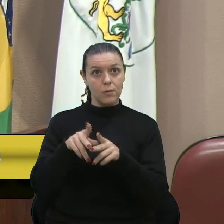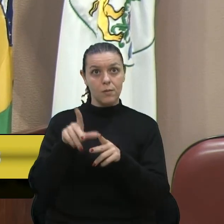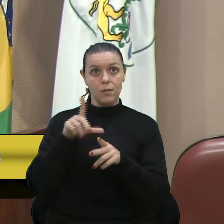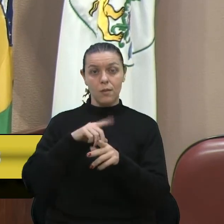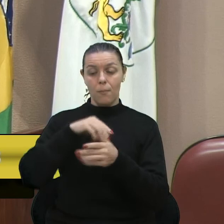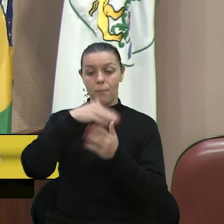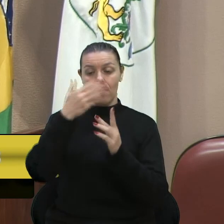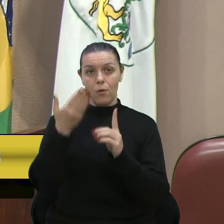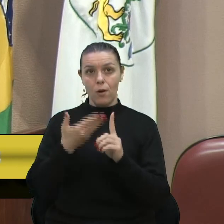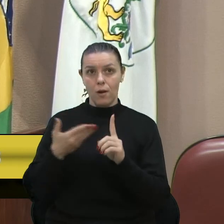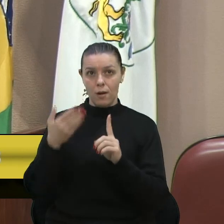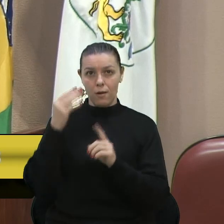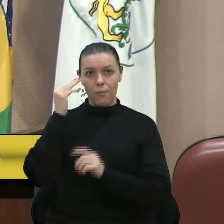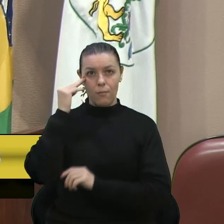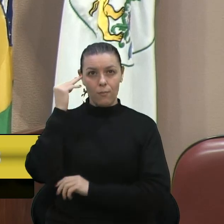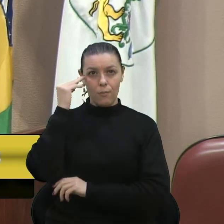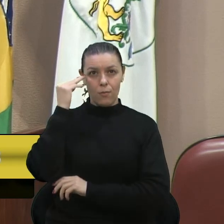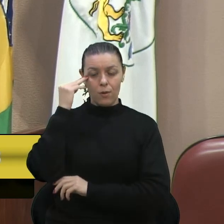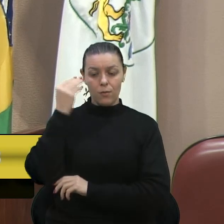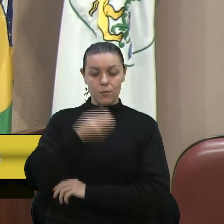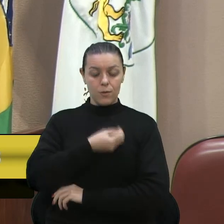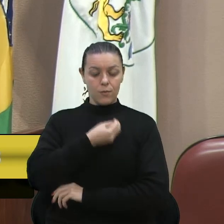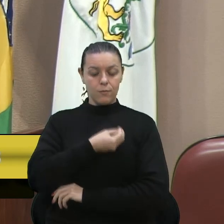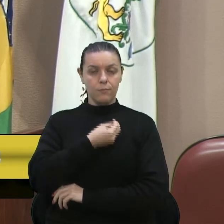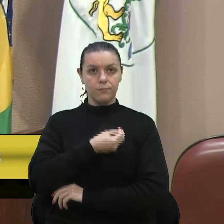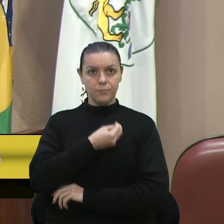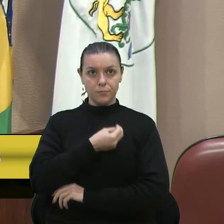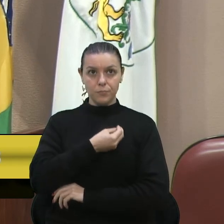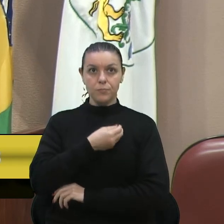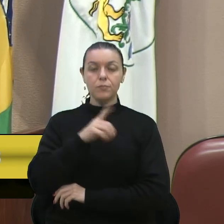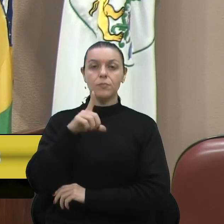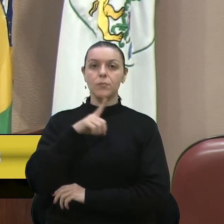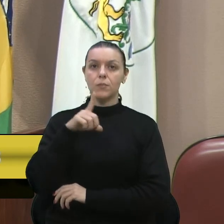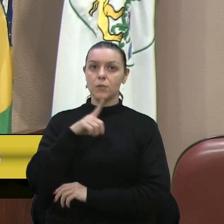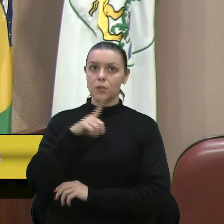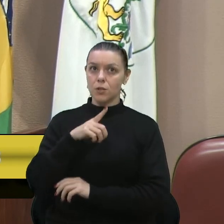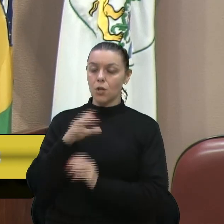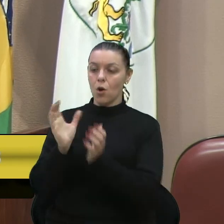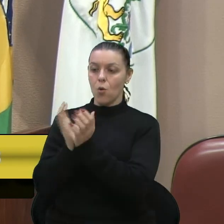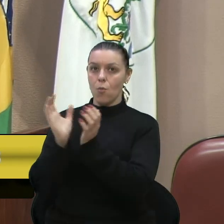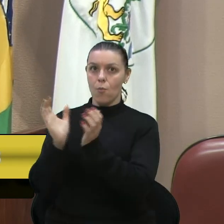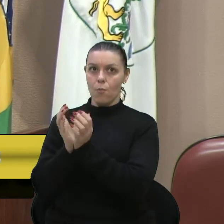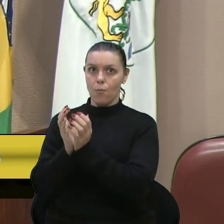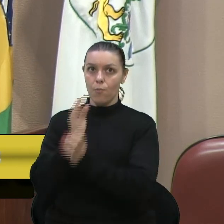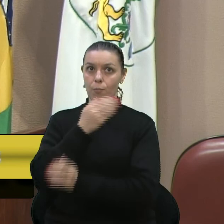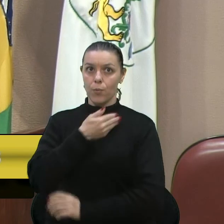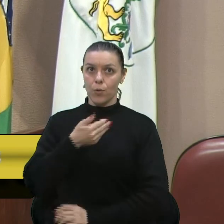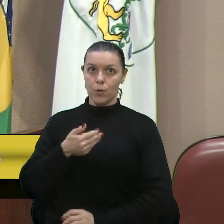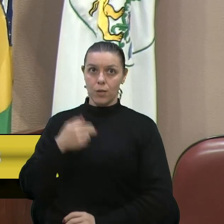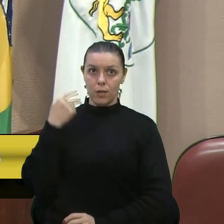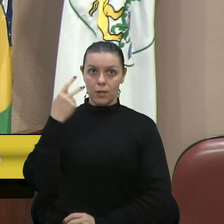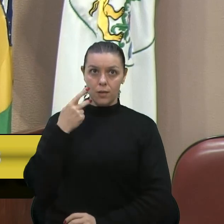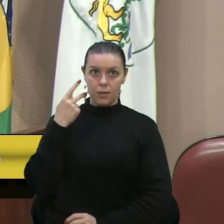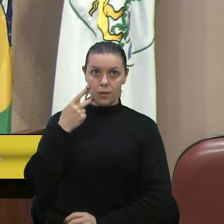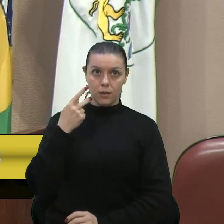memoráveis. Convivi em meio ao antagonismo existente entre a corporação política e o exercício do jornalismo